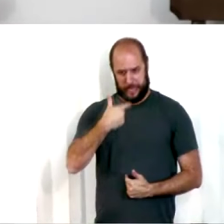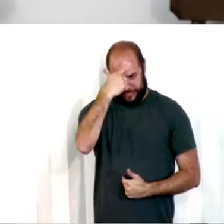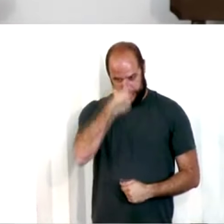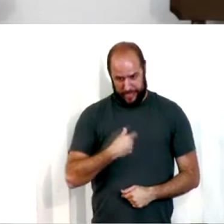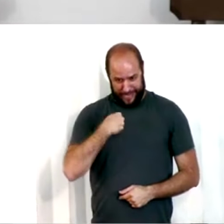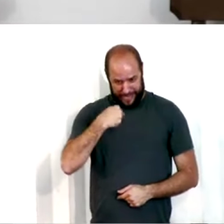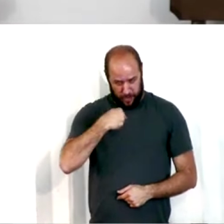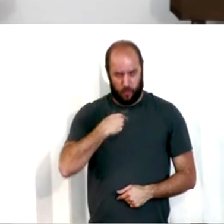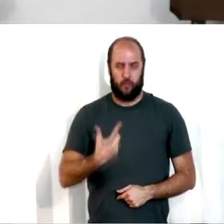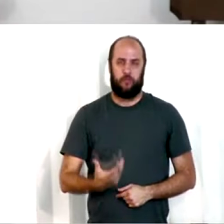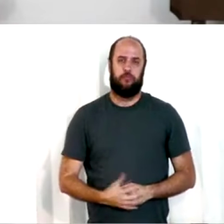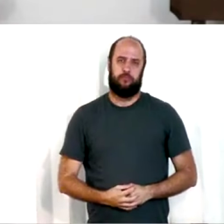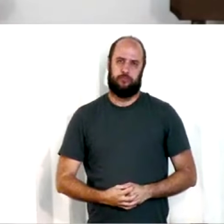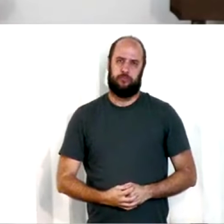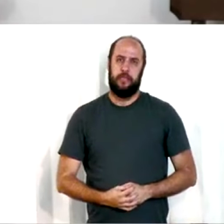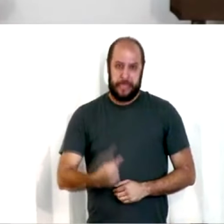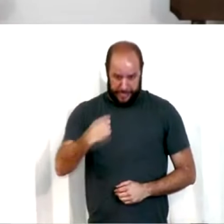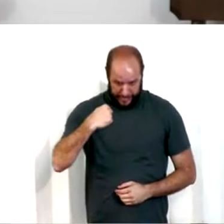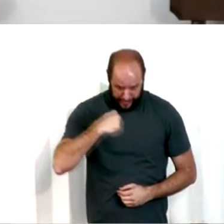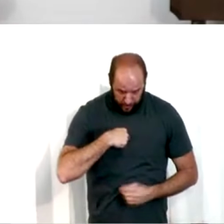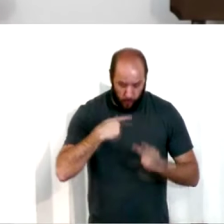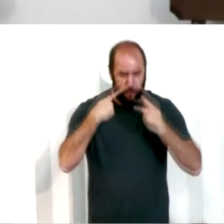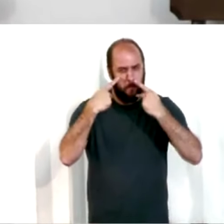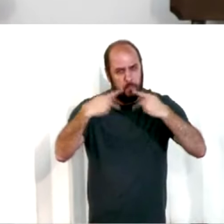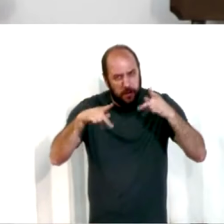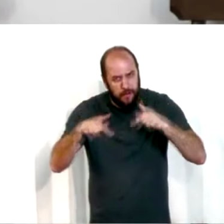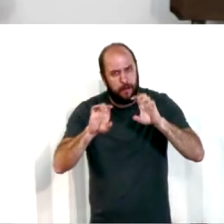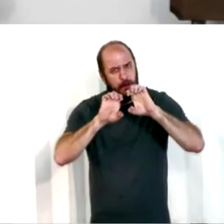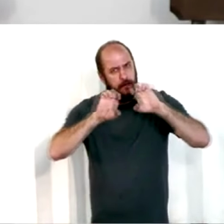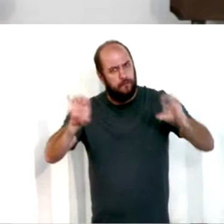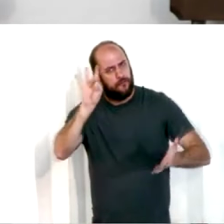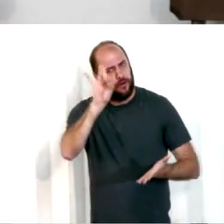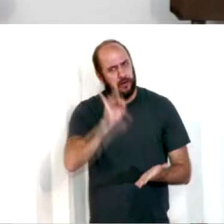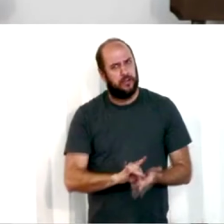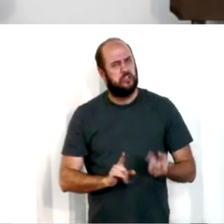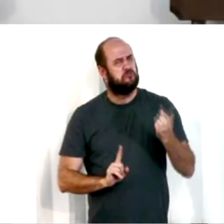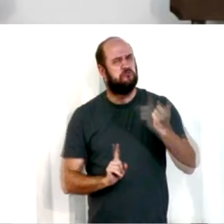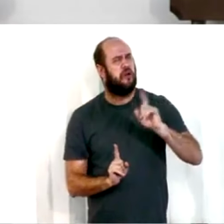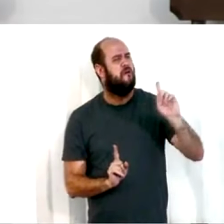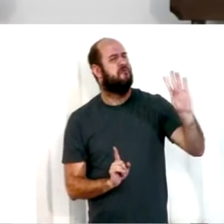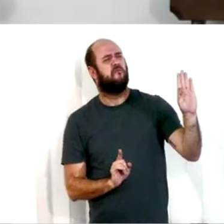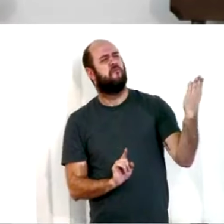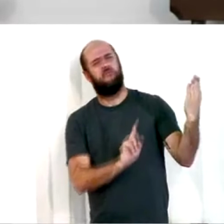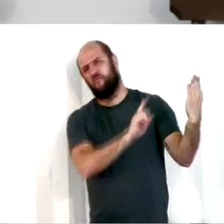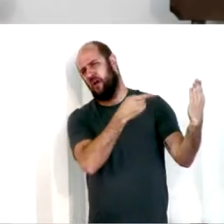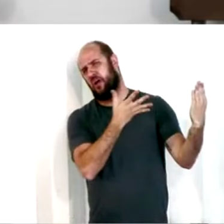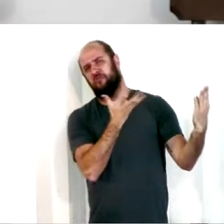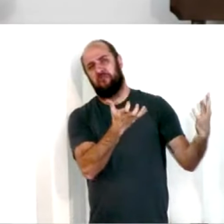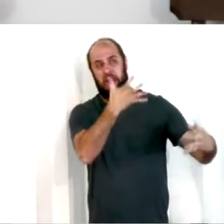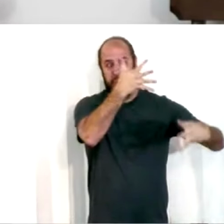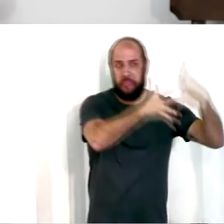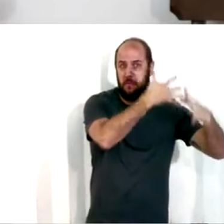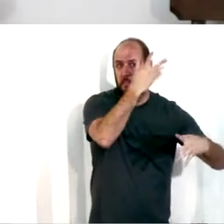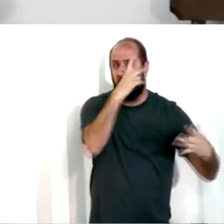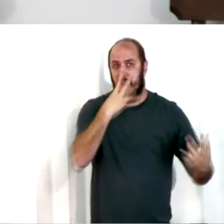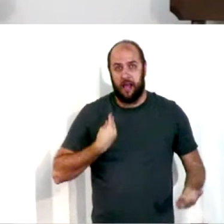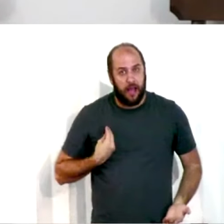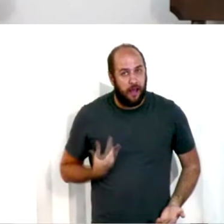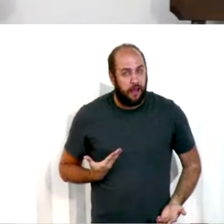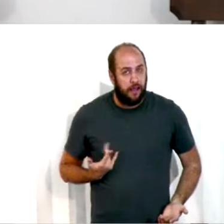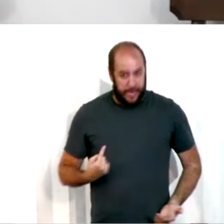eu que prego o verdadeiro evangelho, e não estes falsos mestres que estão tentando enredar vocês.